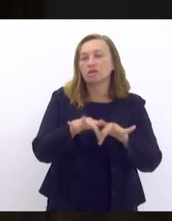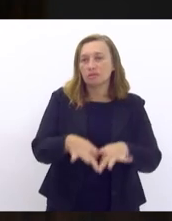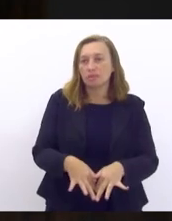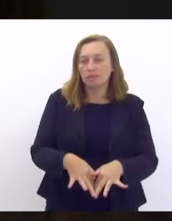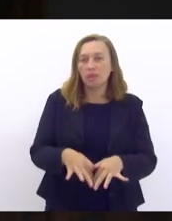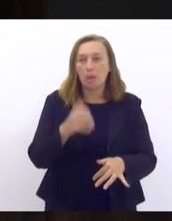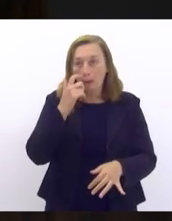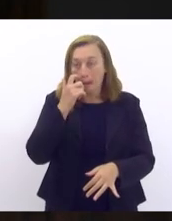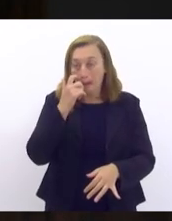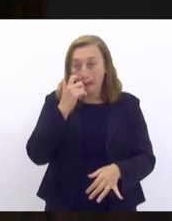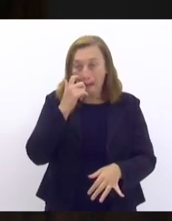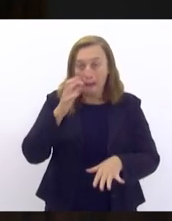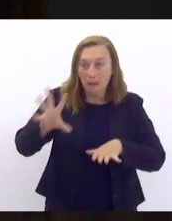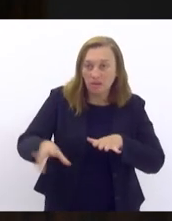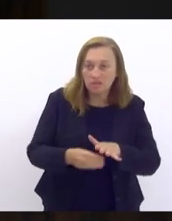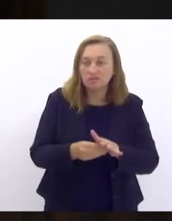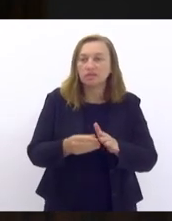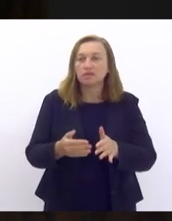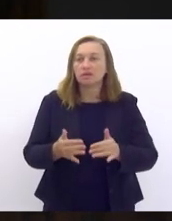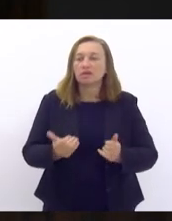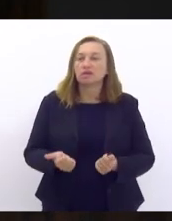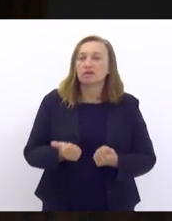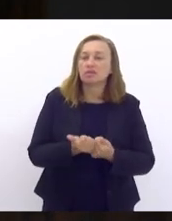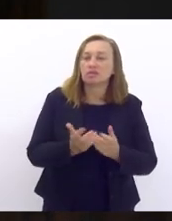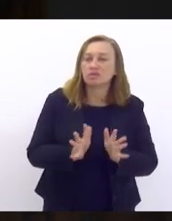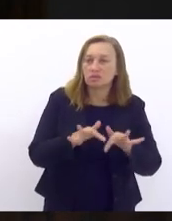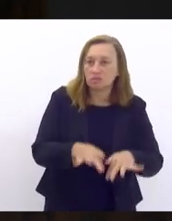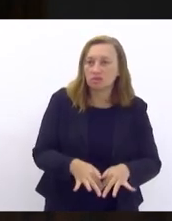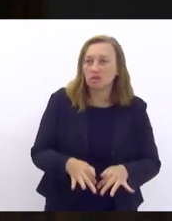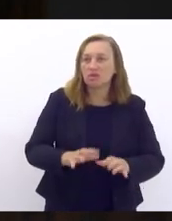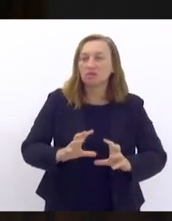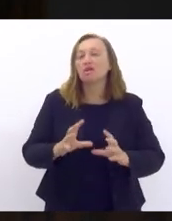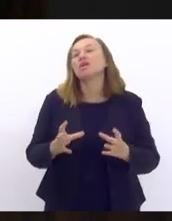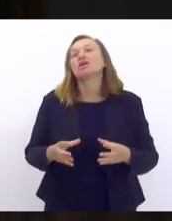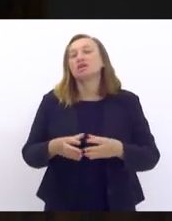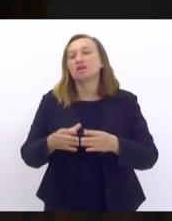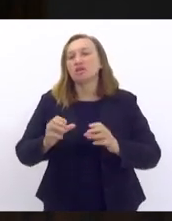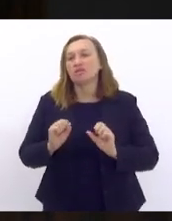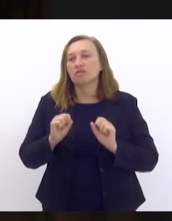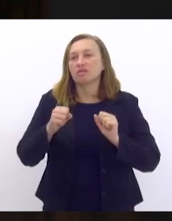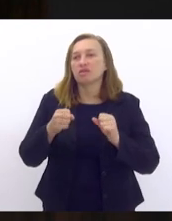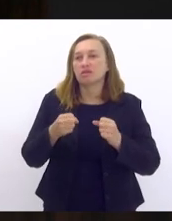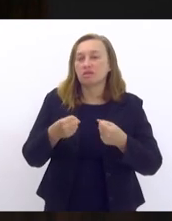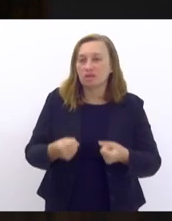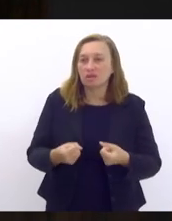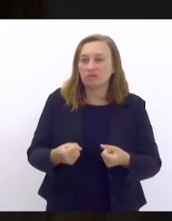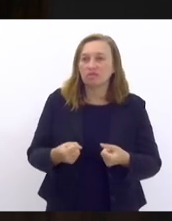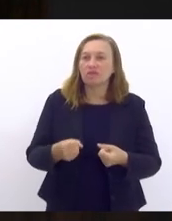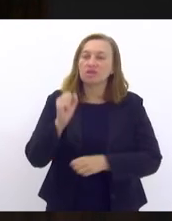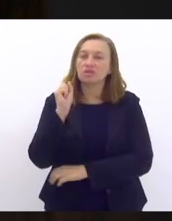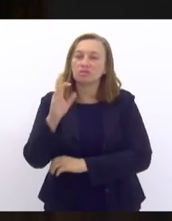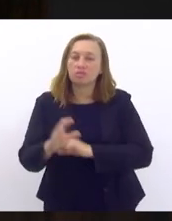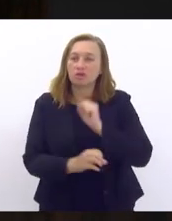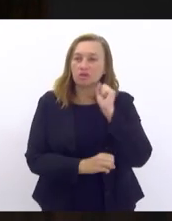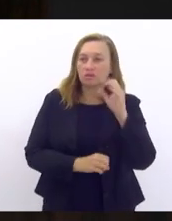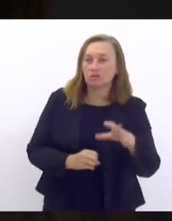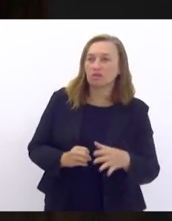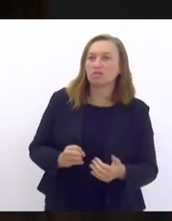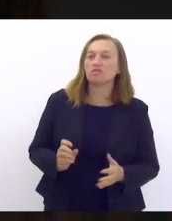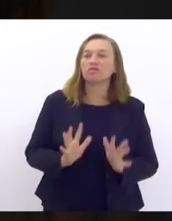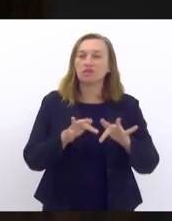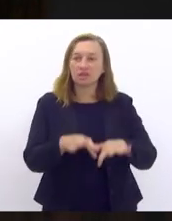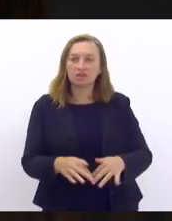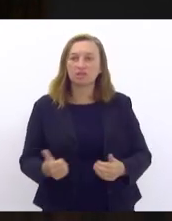constitucionalidade com emenda, concluindo como substitutivo, defesa do meio ambiente favorável às emendas, concluindo por substitutivo, de saneamento